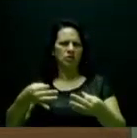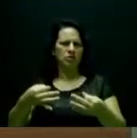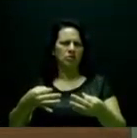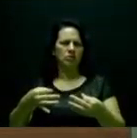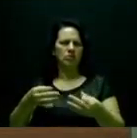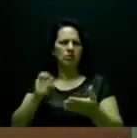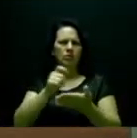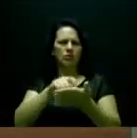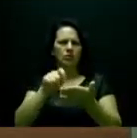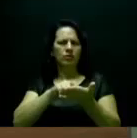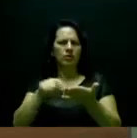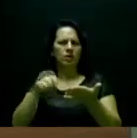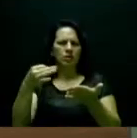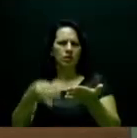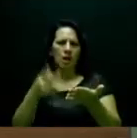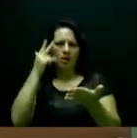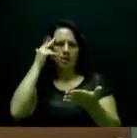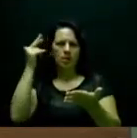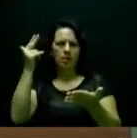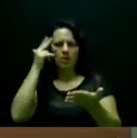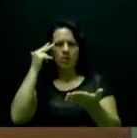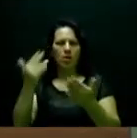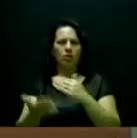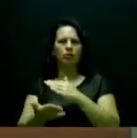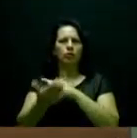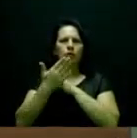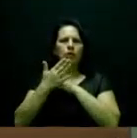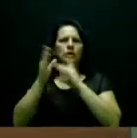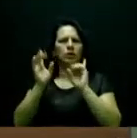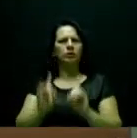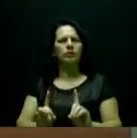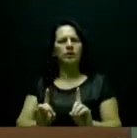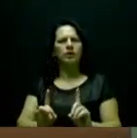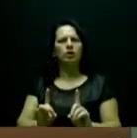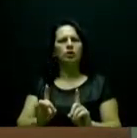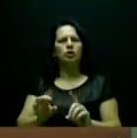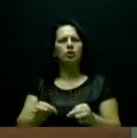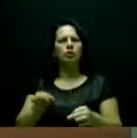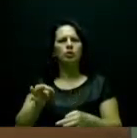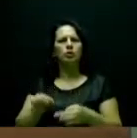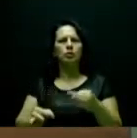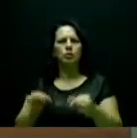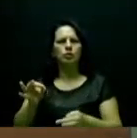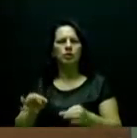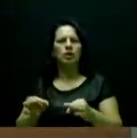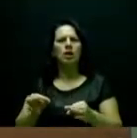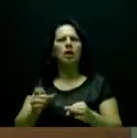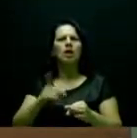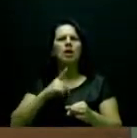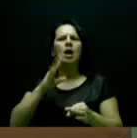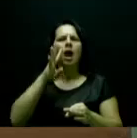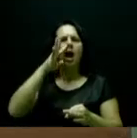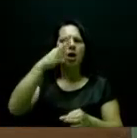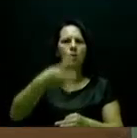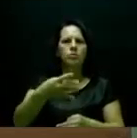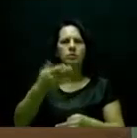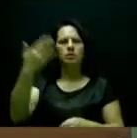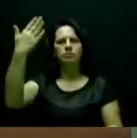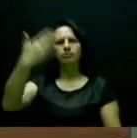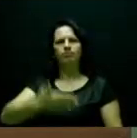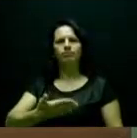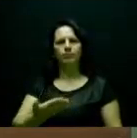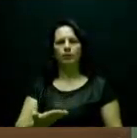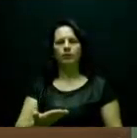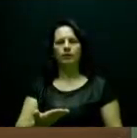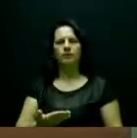de praxe, né, que é o natural. A autodefesa é você procurar justiça e quem acusa tem que provar, né? E